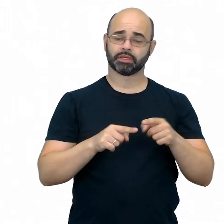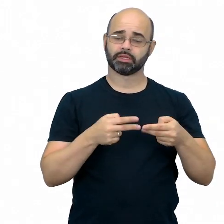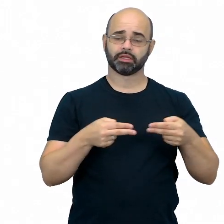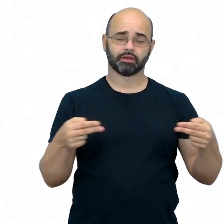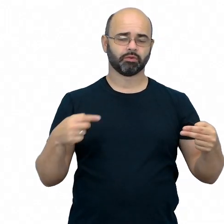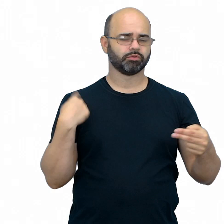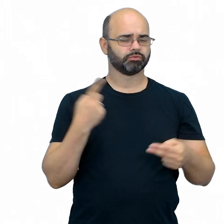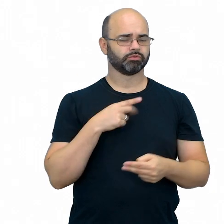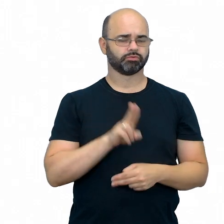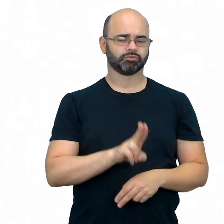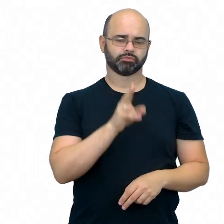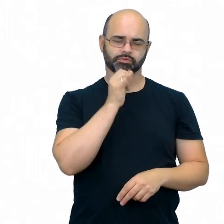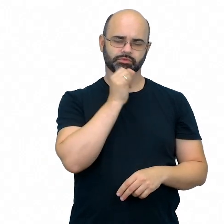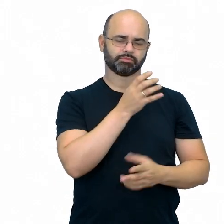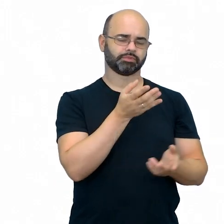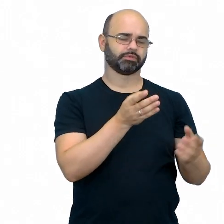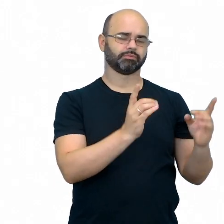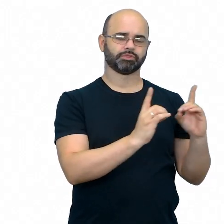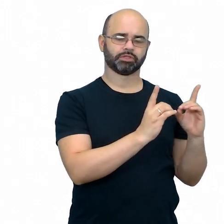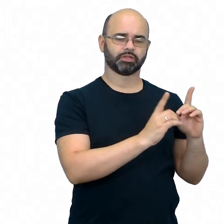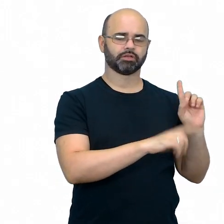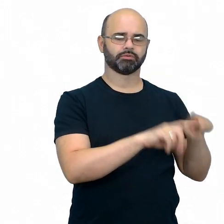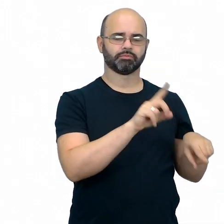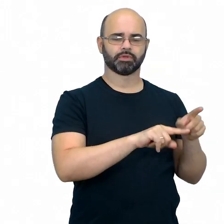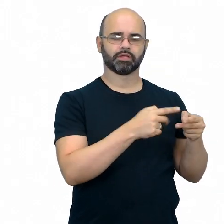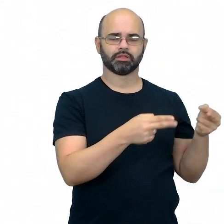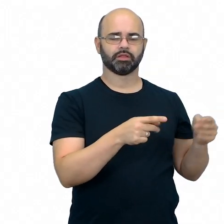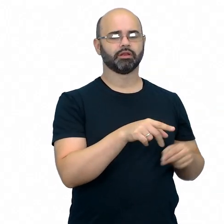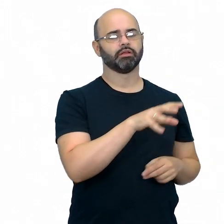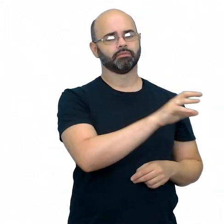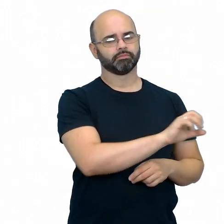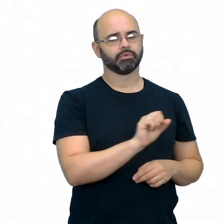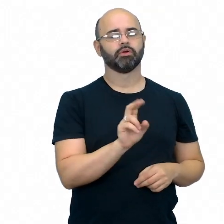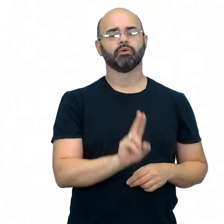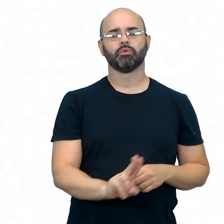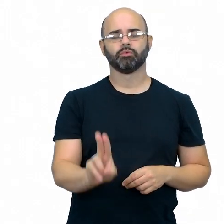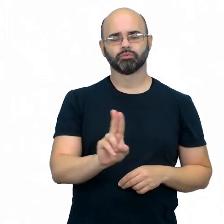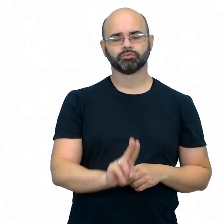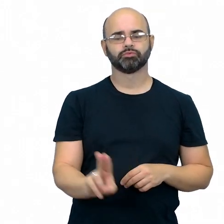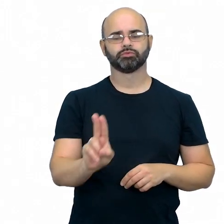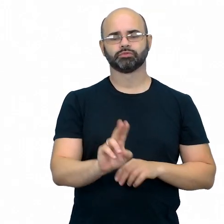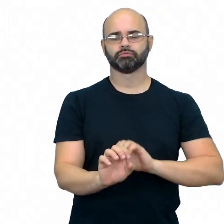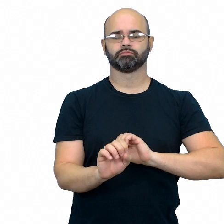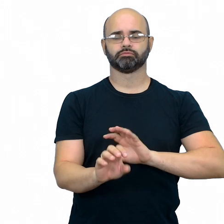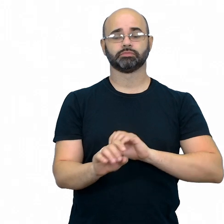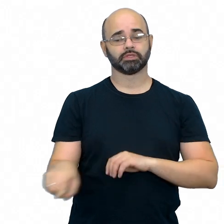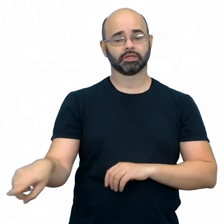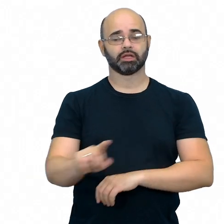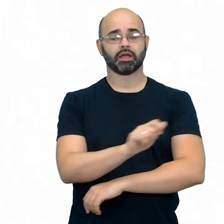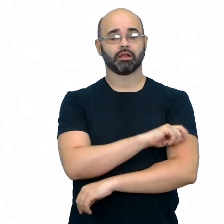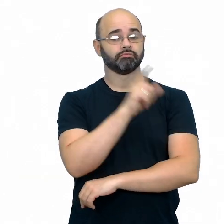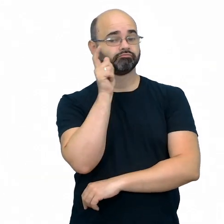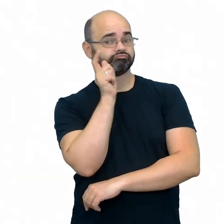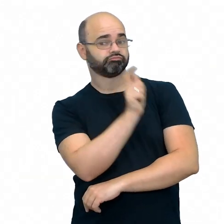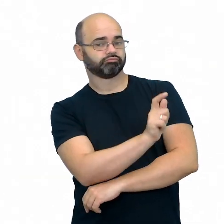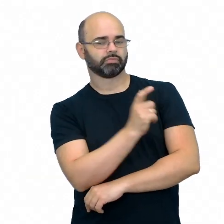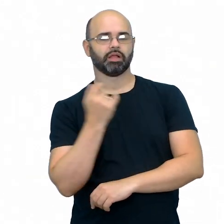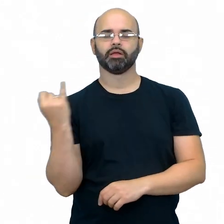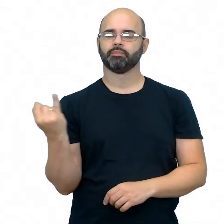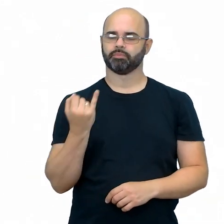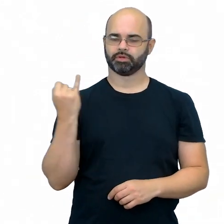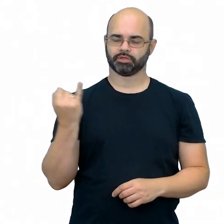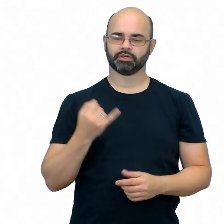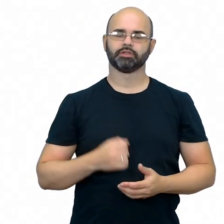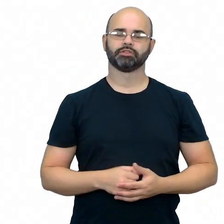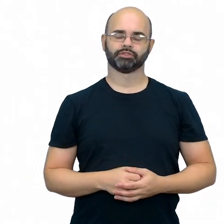né, didáticos, dentro de uma abordagem que o aluno também se interesse. Né? Lembrando que quando nós estamos